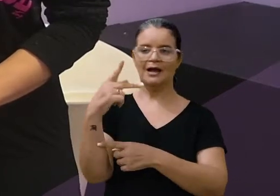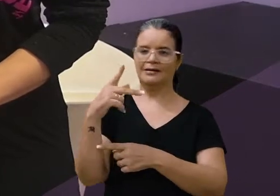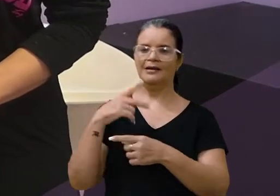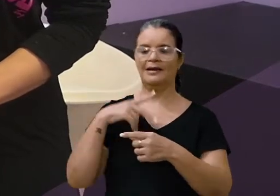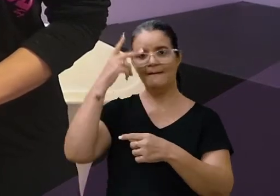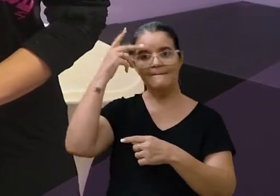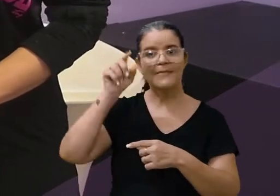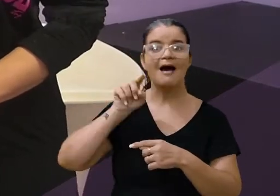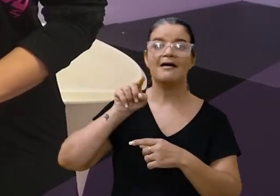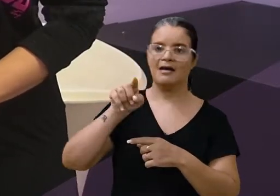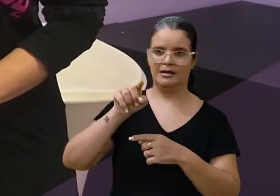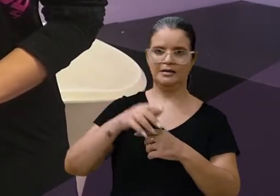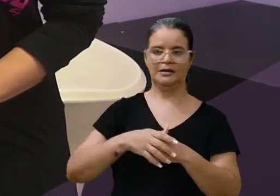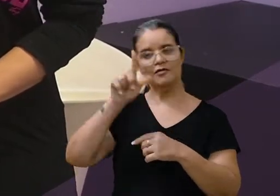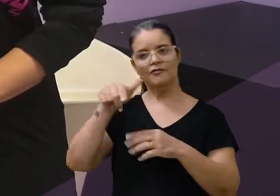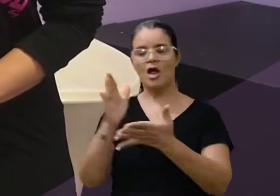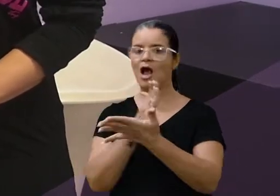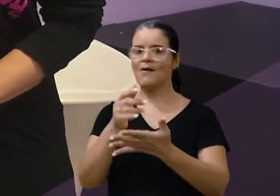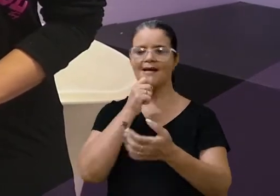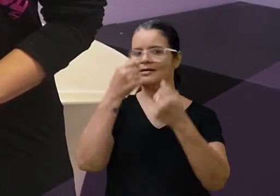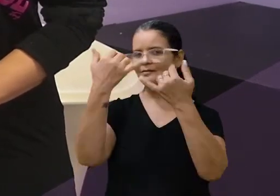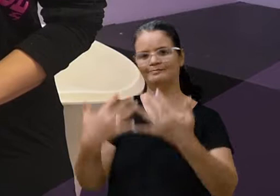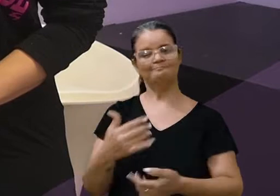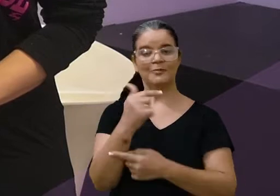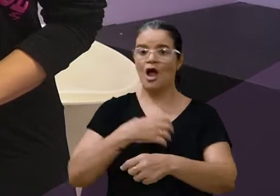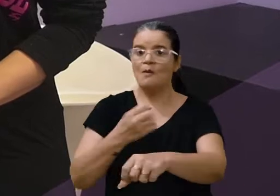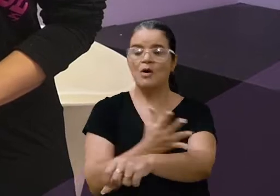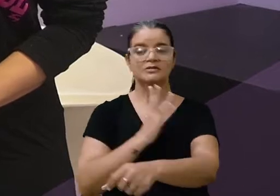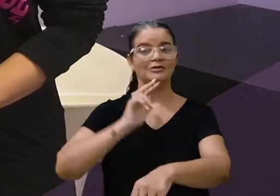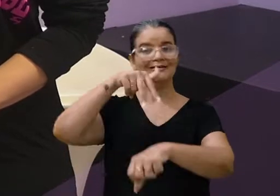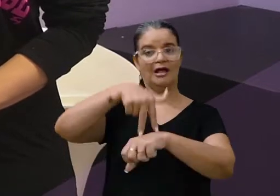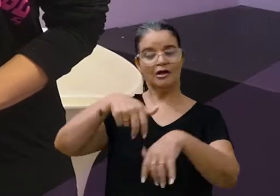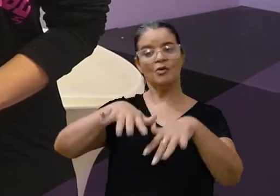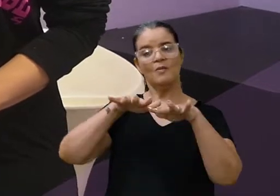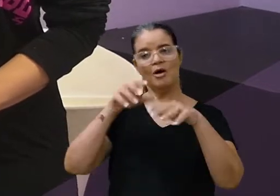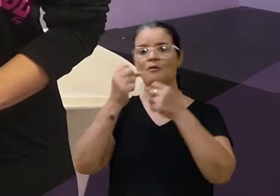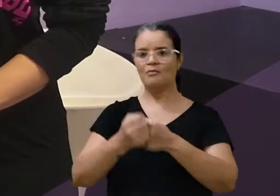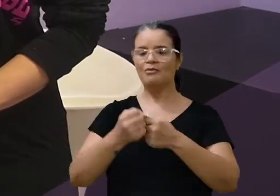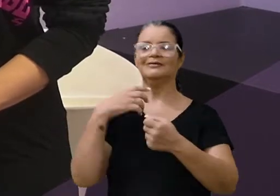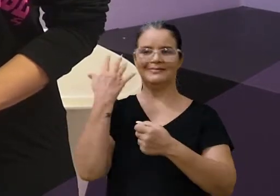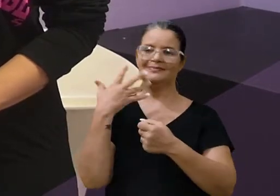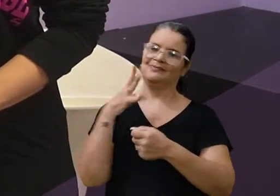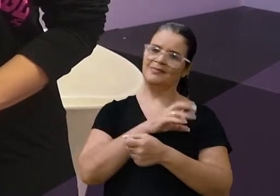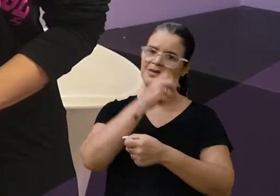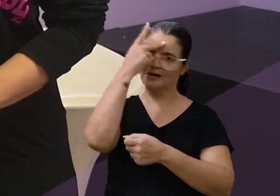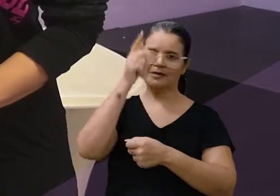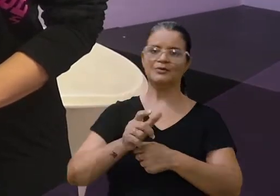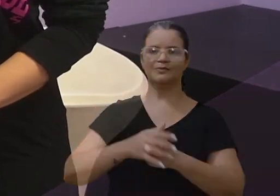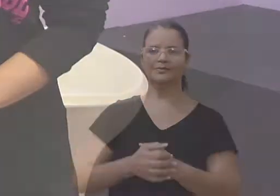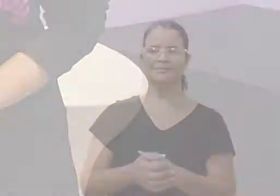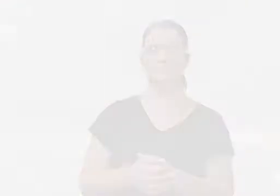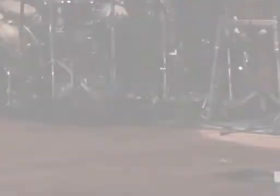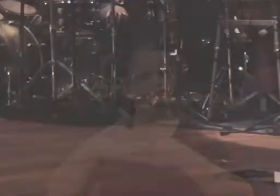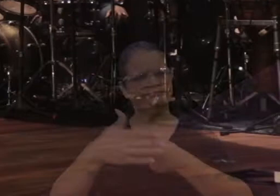música dele, para ele, foi algo que é inexplicável. A emoção de estar no palco, podendo homenagear esse amigo tão